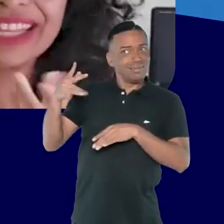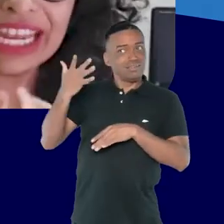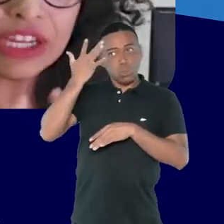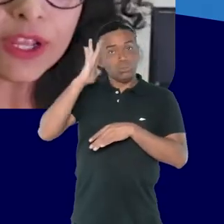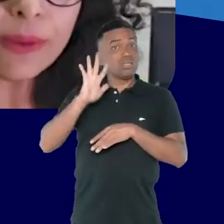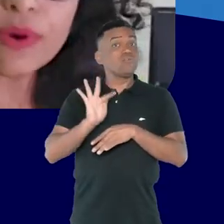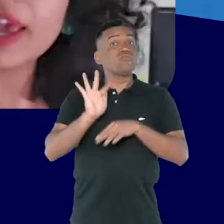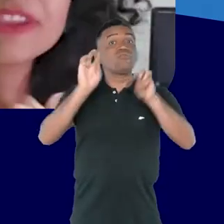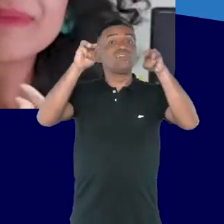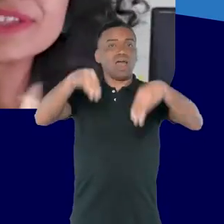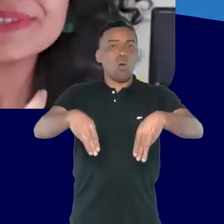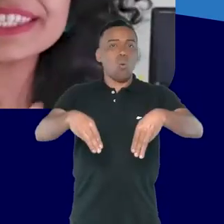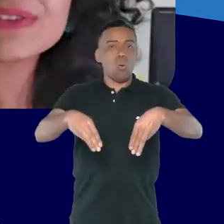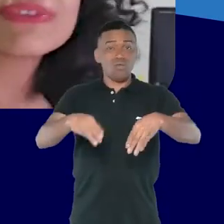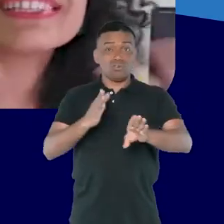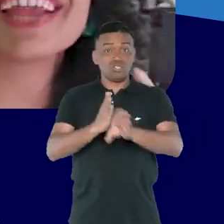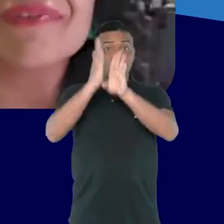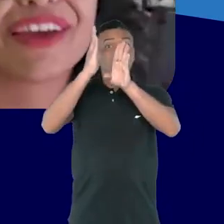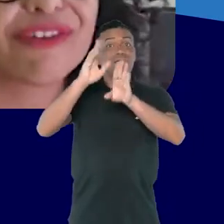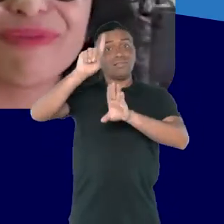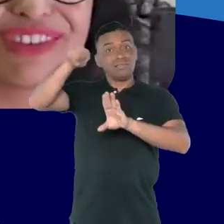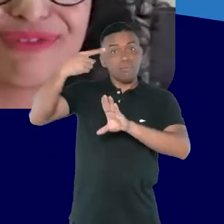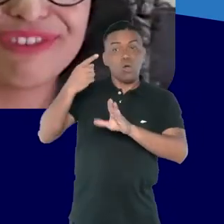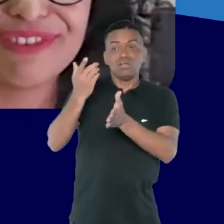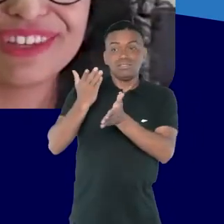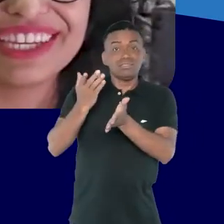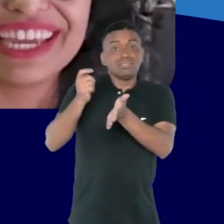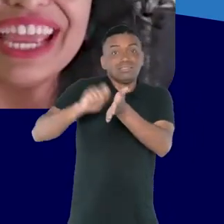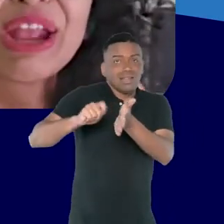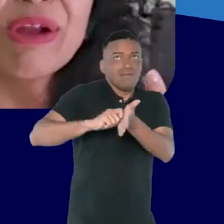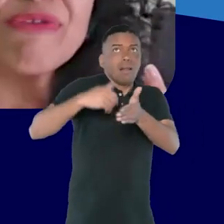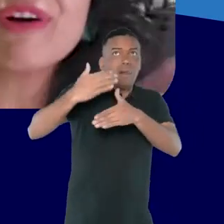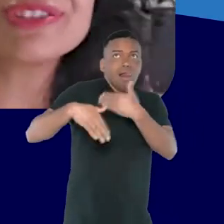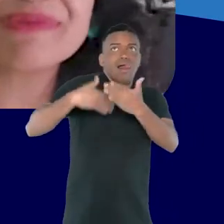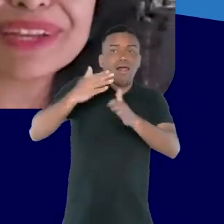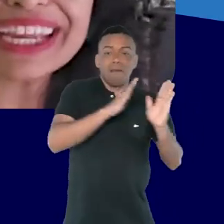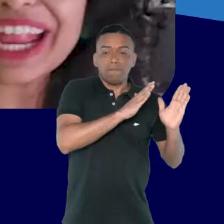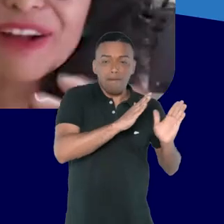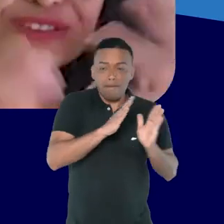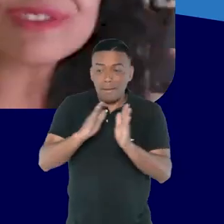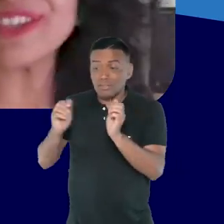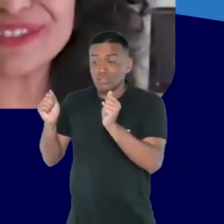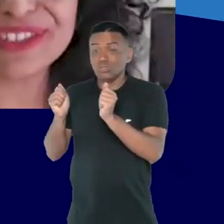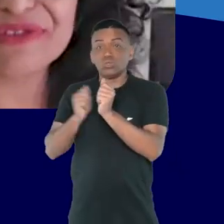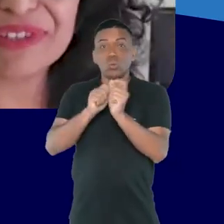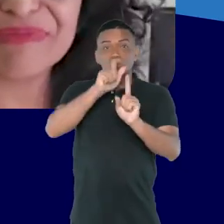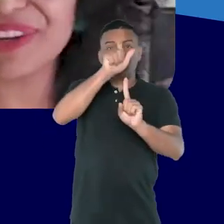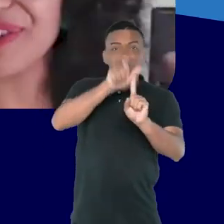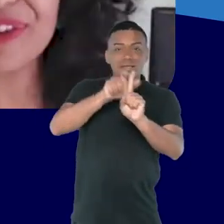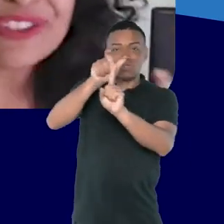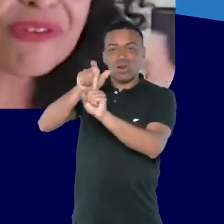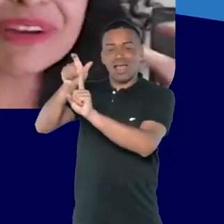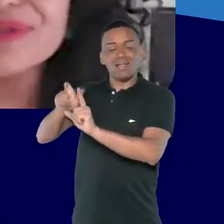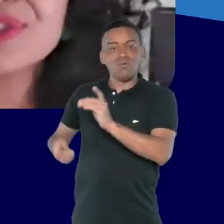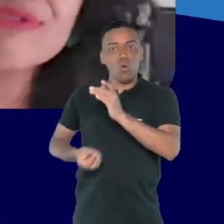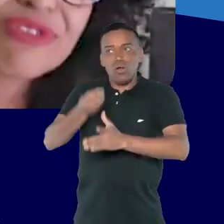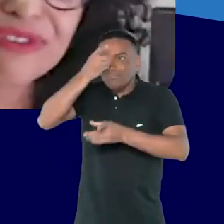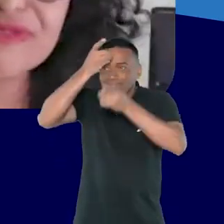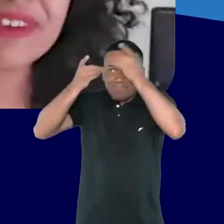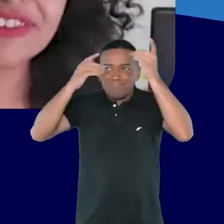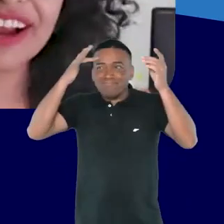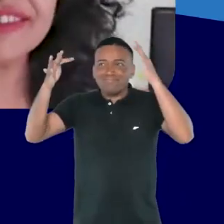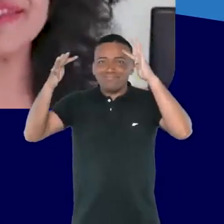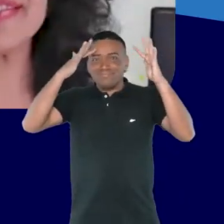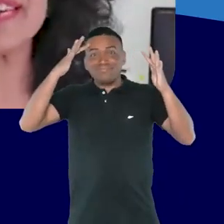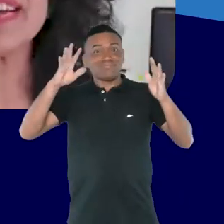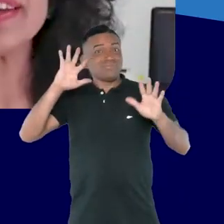dessa fala dele. Porque eu também sou assim, eu não sei como vai ser o final. Eu vou descobrir, e é gostoso descobrir, porque eu estou descobrindo junto com